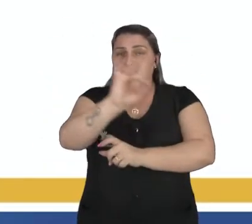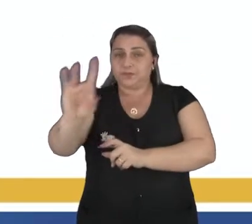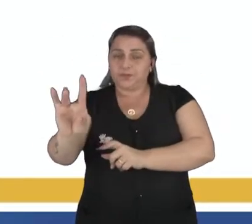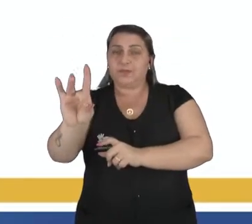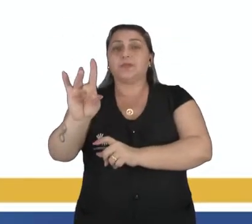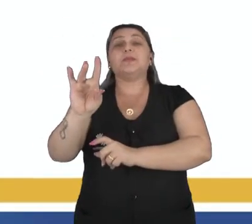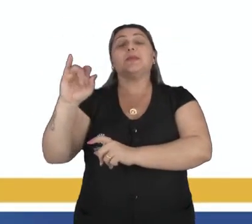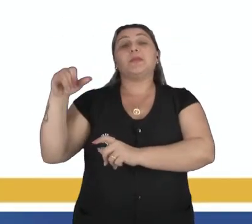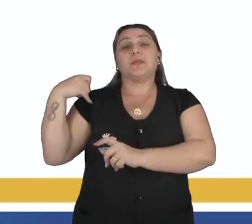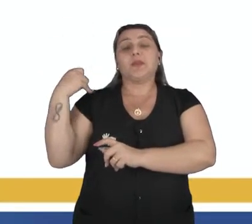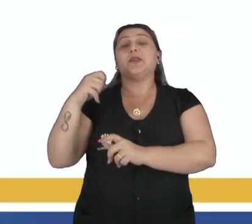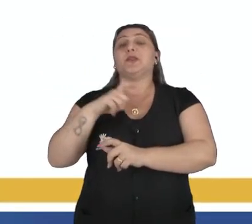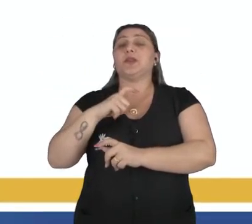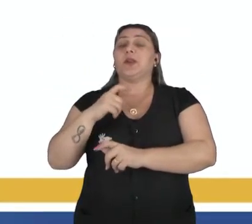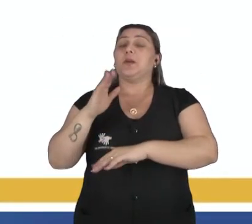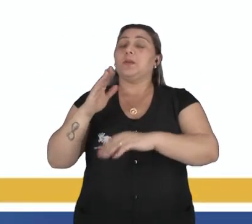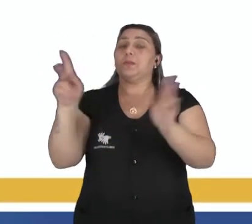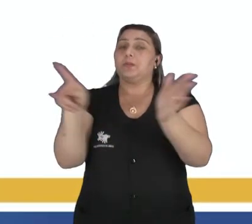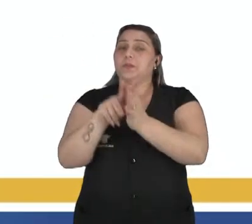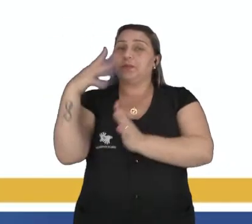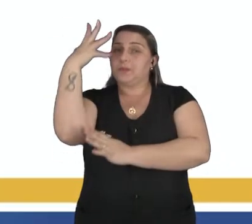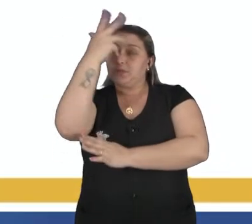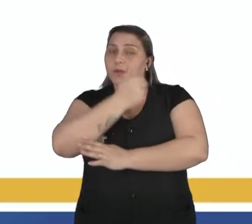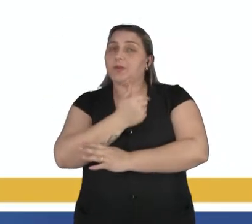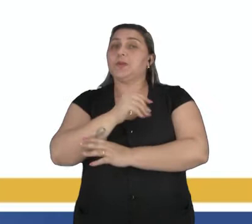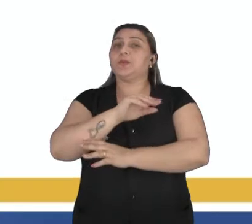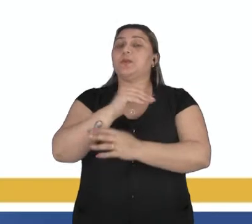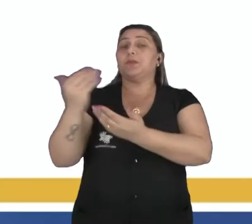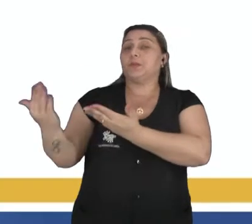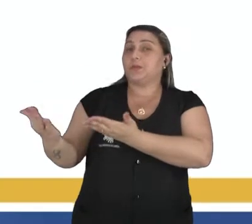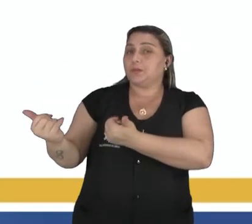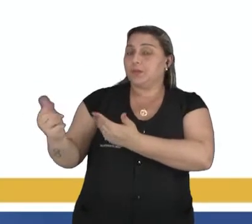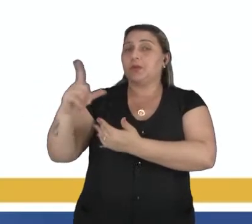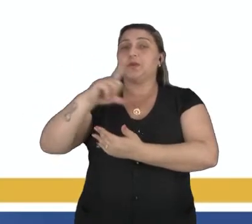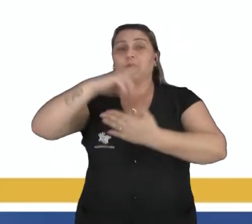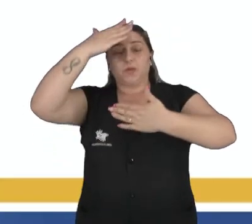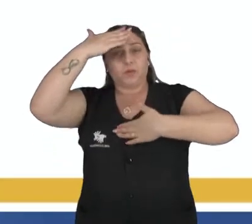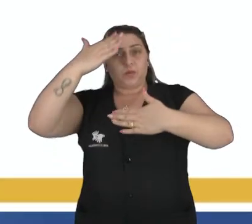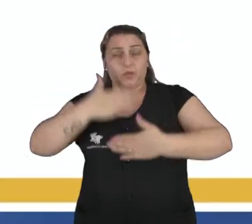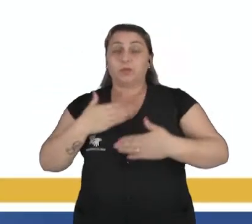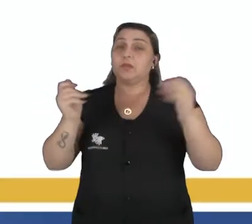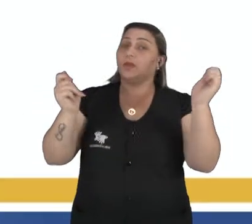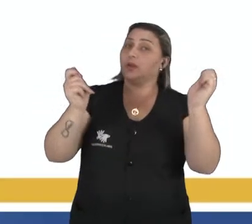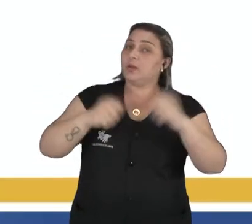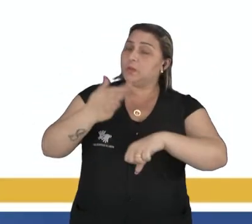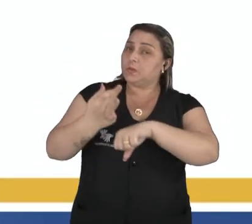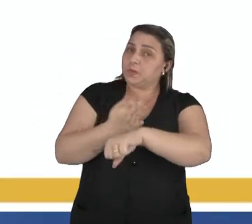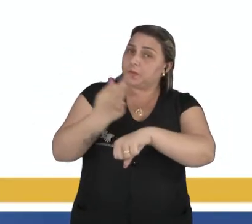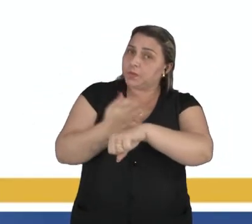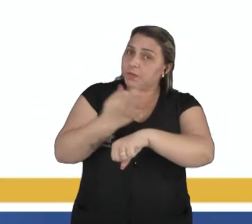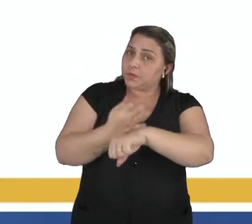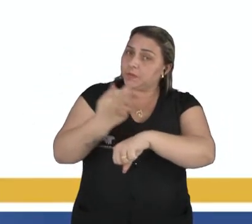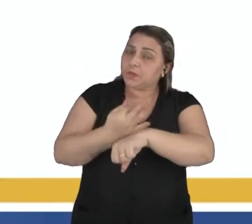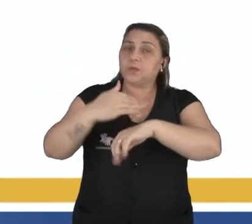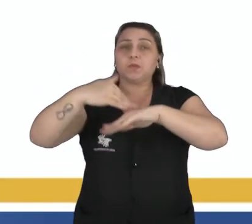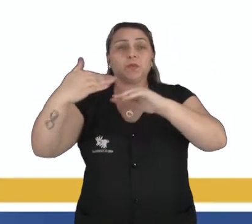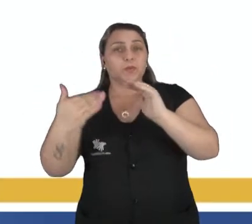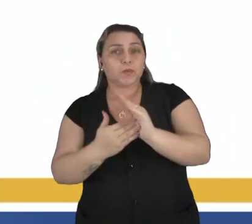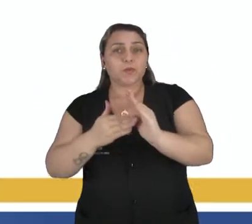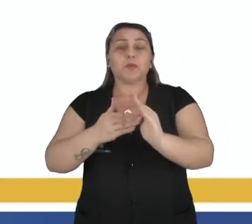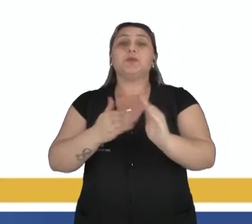idade tinha sua própria beleza, e a juventude tinha uma posse de um corpo capaz de resistir a todas as formas